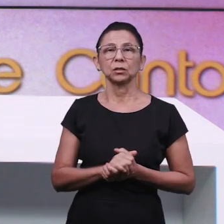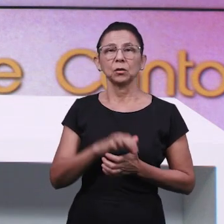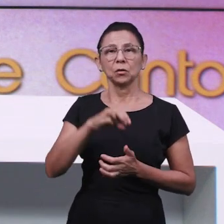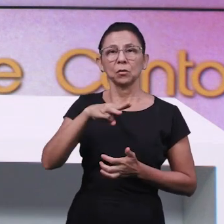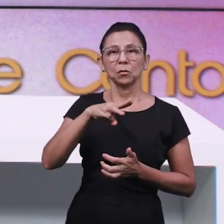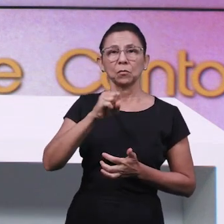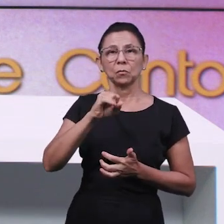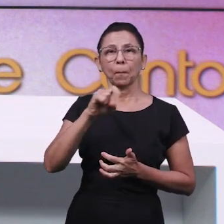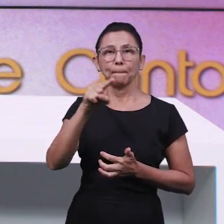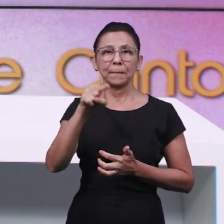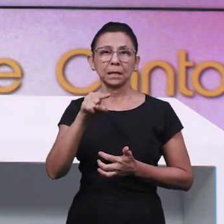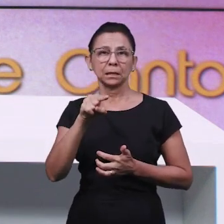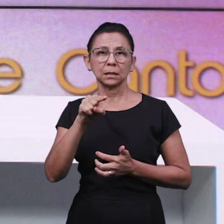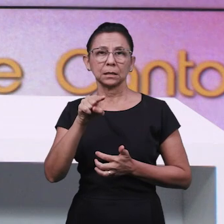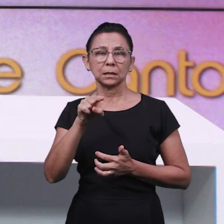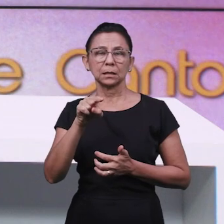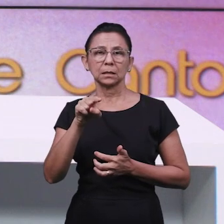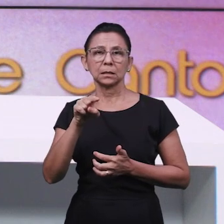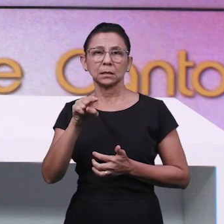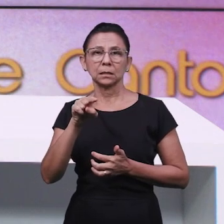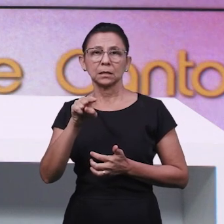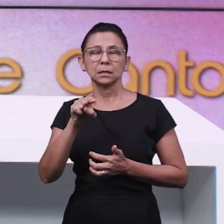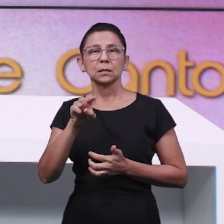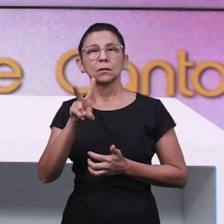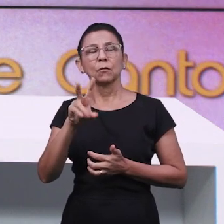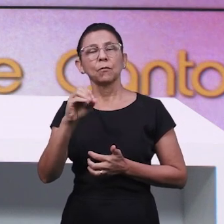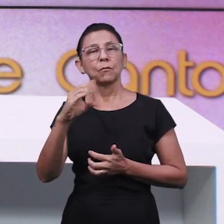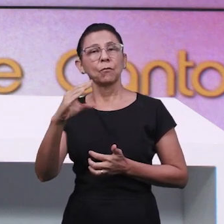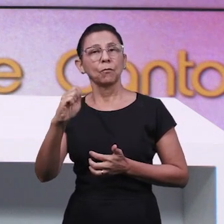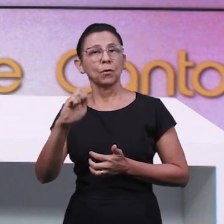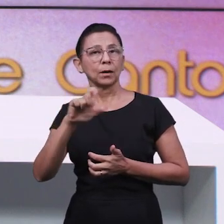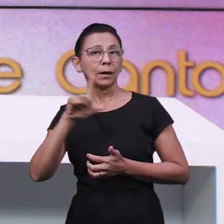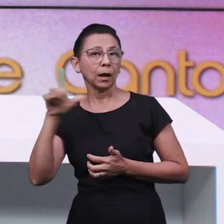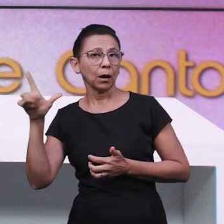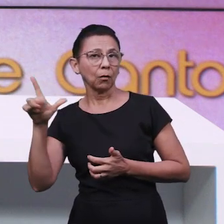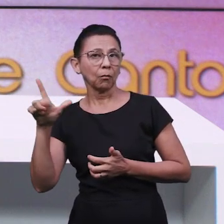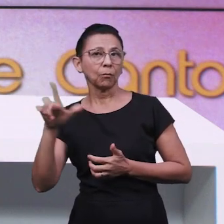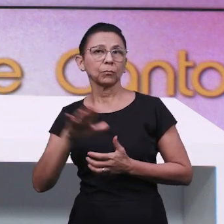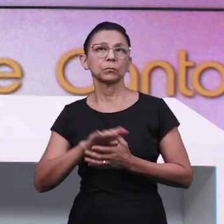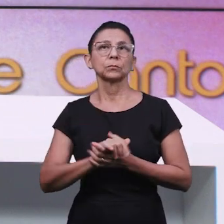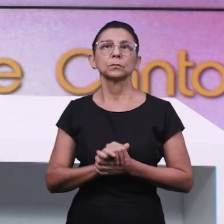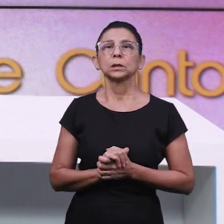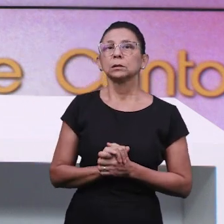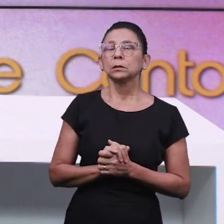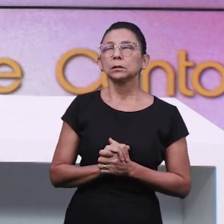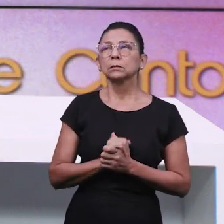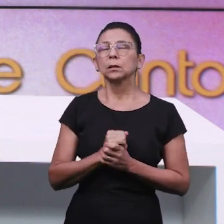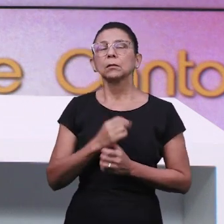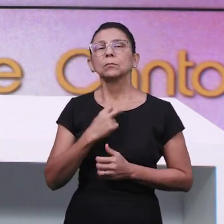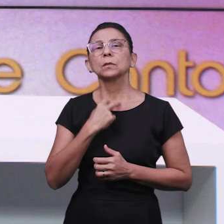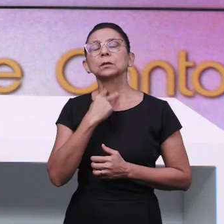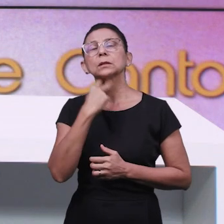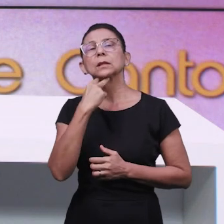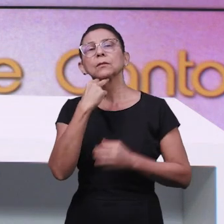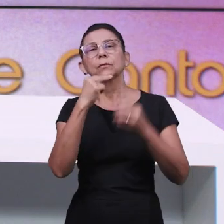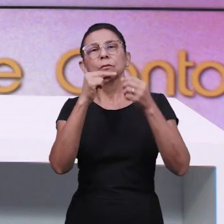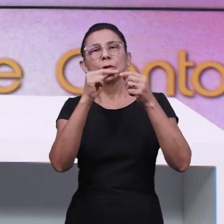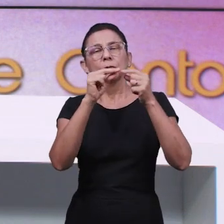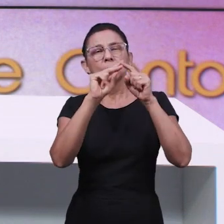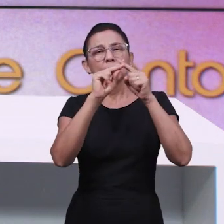vocal. Ajustes que a nossa musculatura realiza que vão influenciar